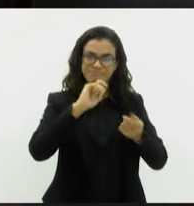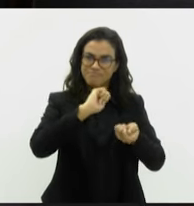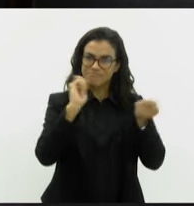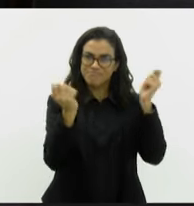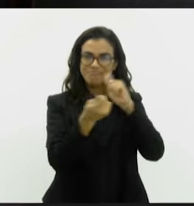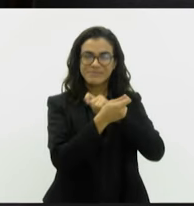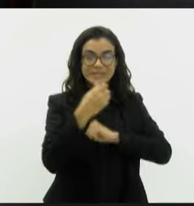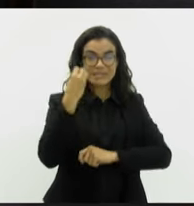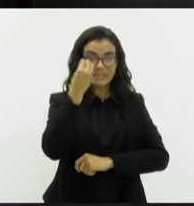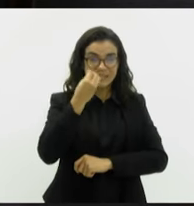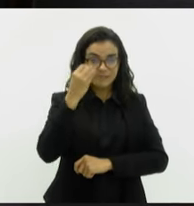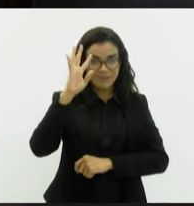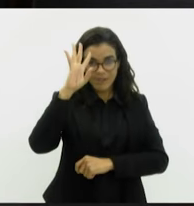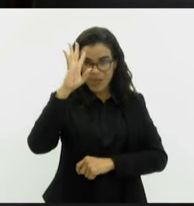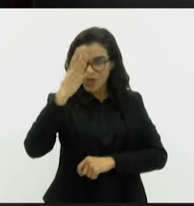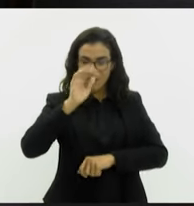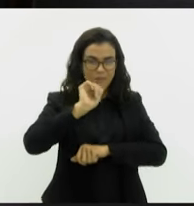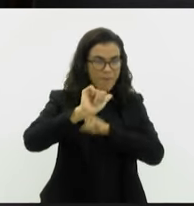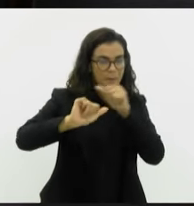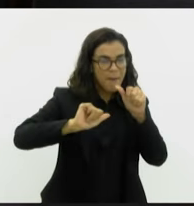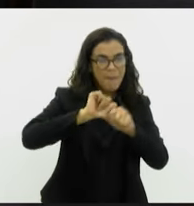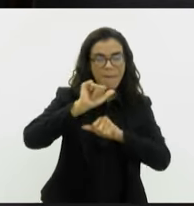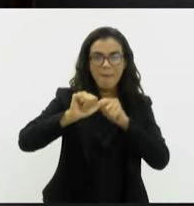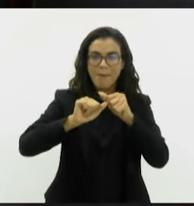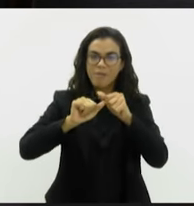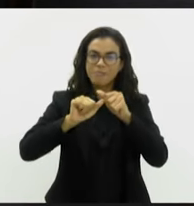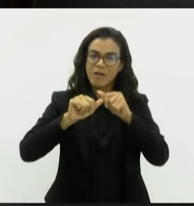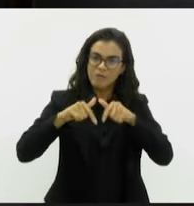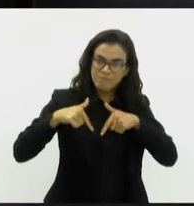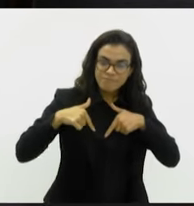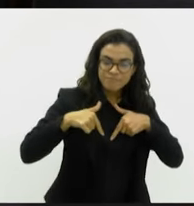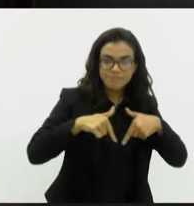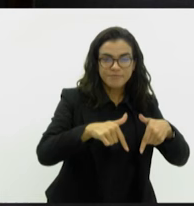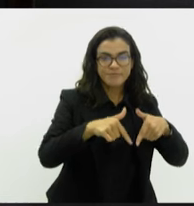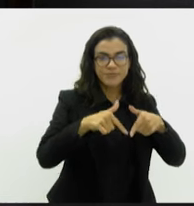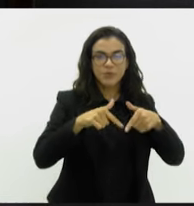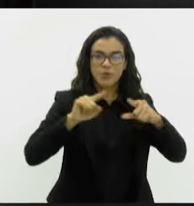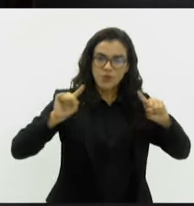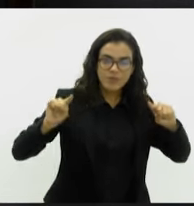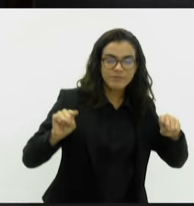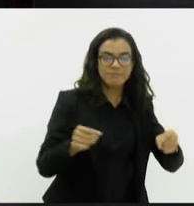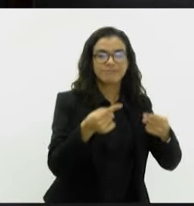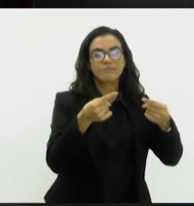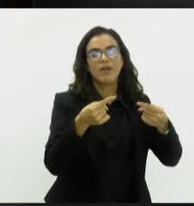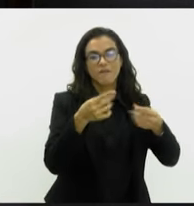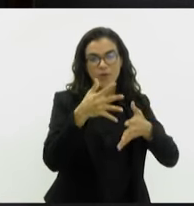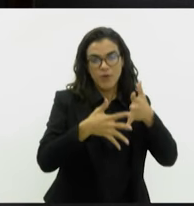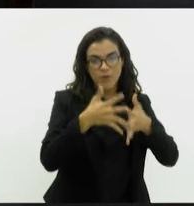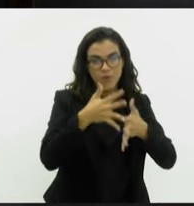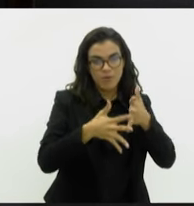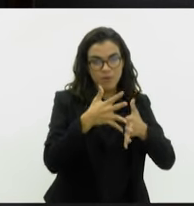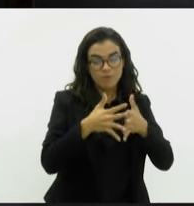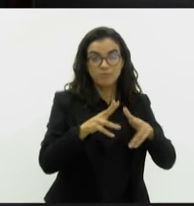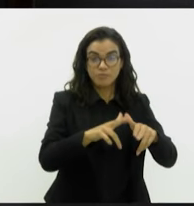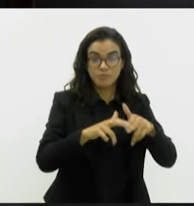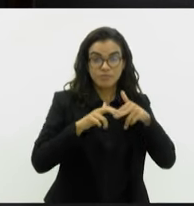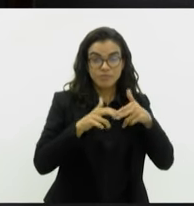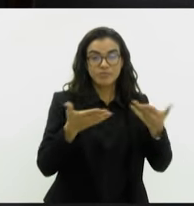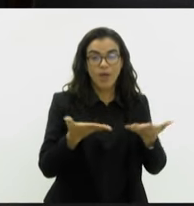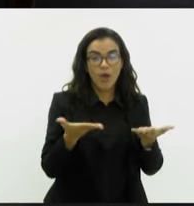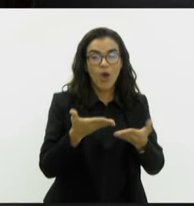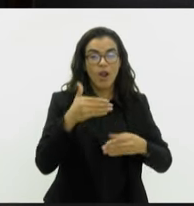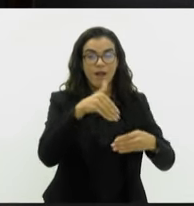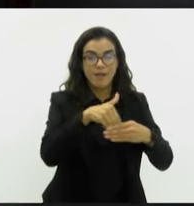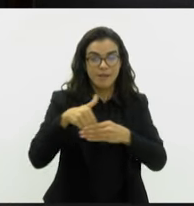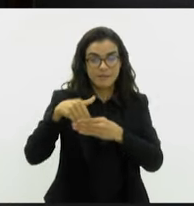experiências e soluções inovadoras para enfrentar esse desafio complexo portanto nesta eleição